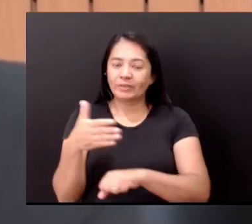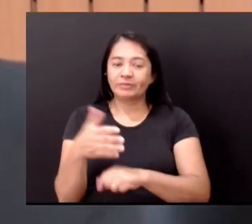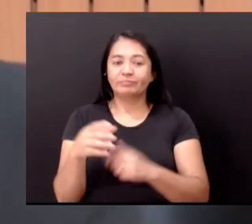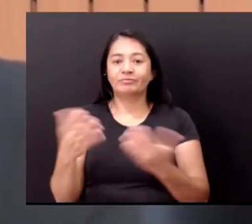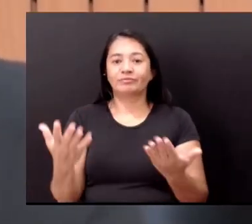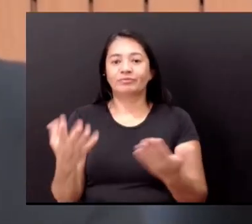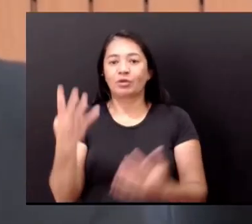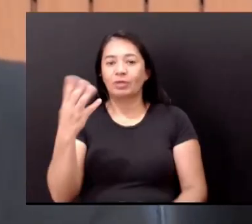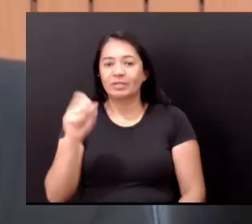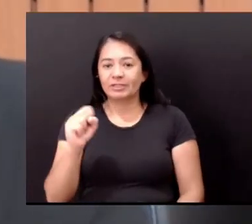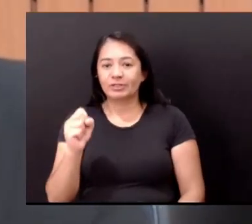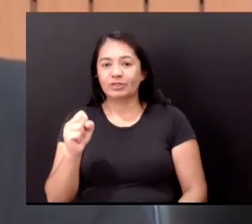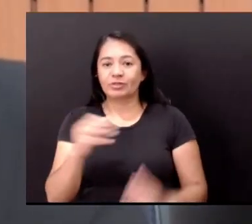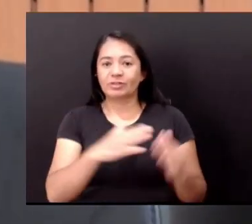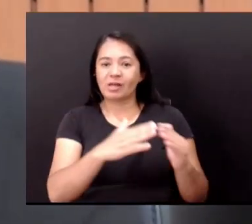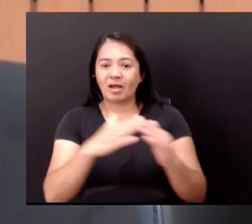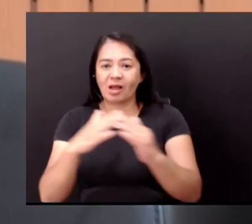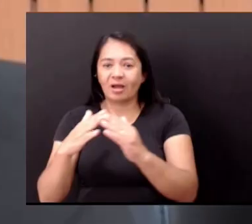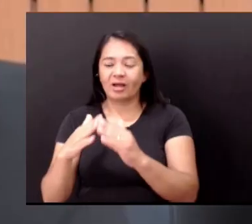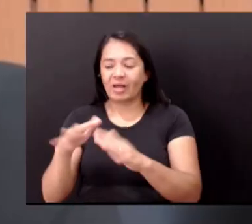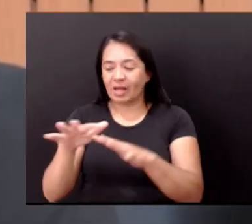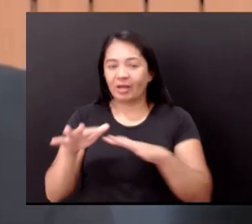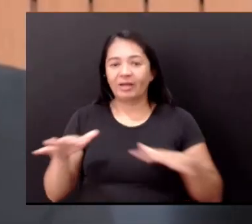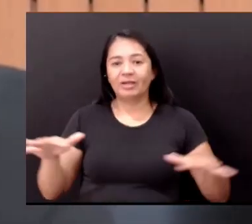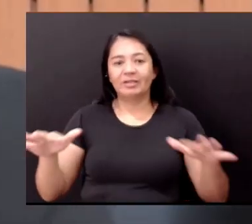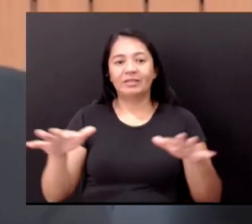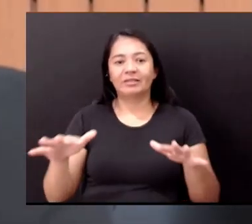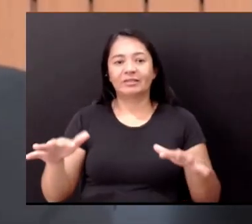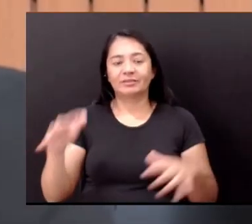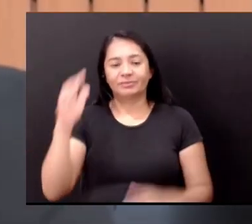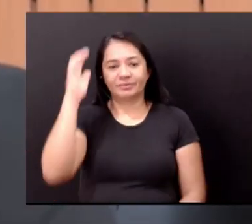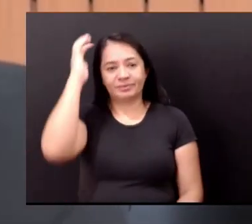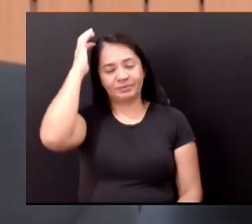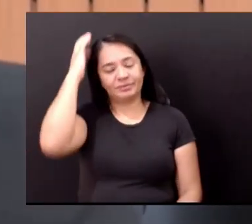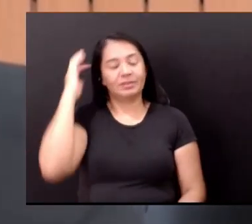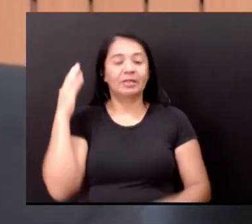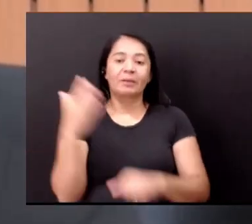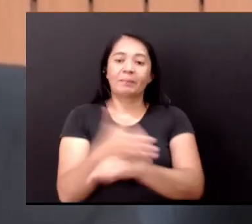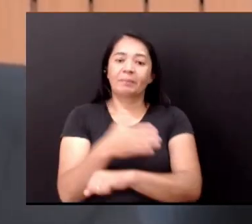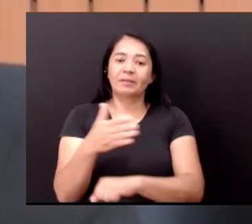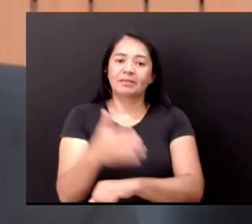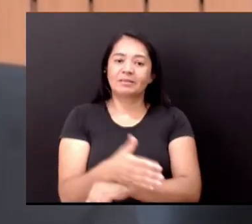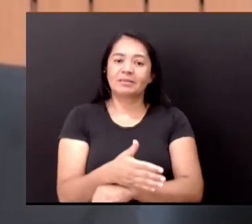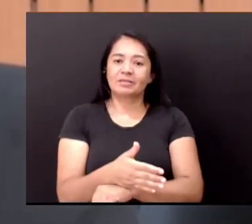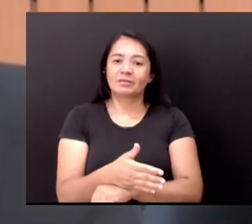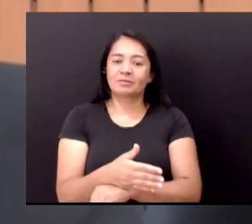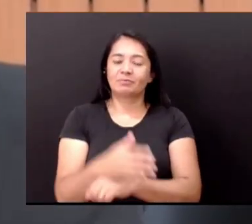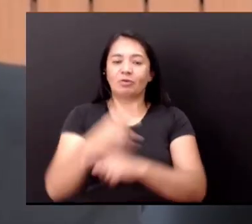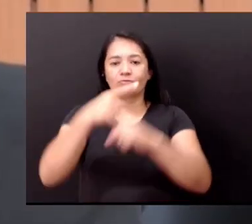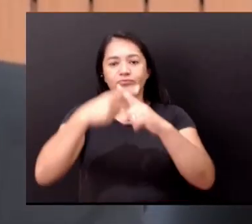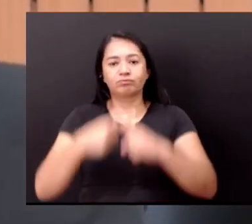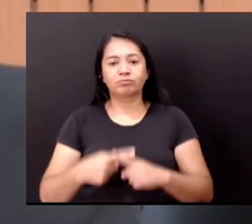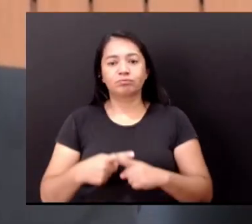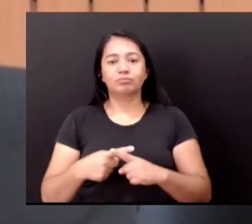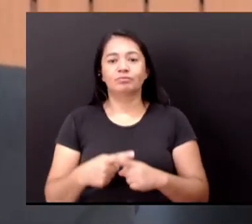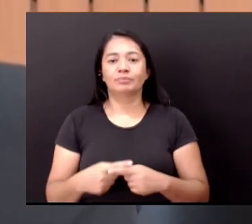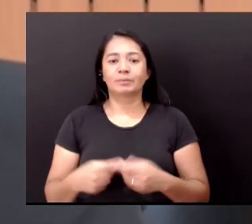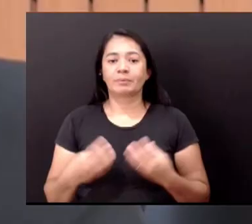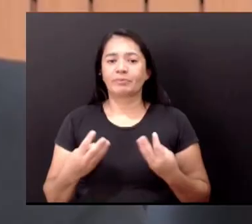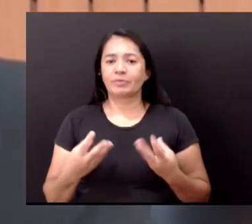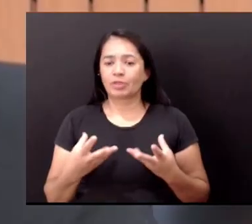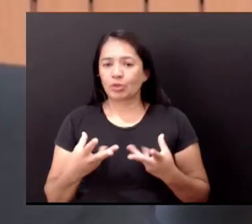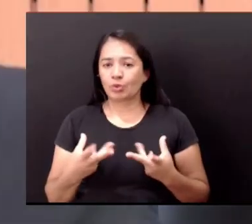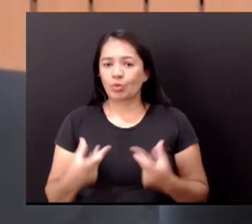favelas, áreas periféricas que participam desse campeonato. E todos os técnicos,